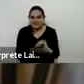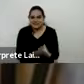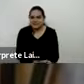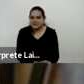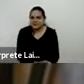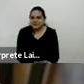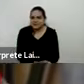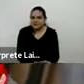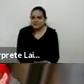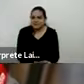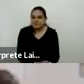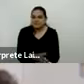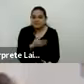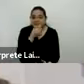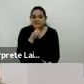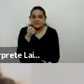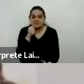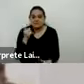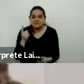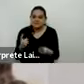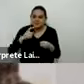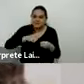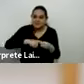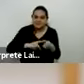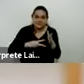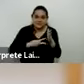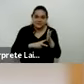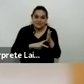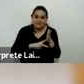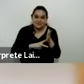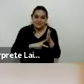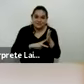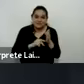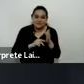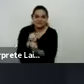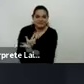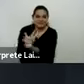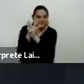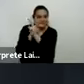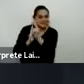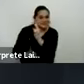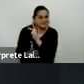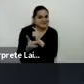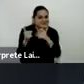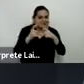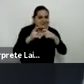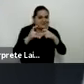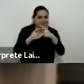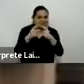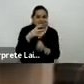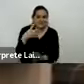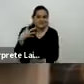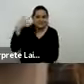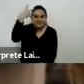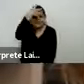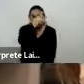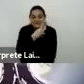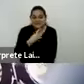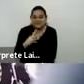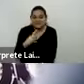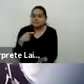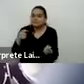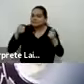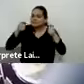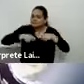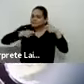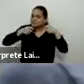e associado metalúrgico, a telemedicina chegou para ficar. O médico 24 horas tem condição especial